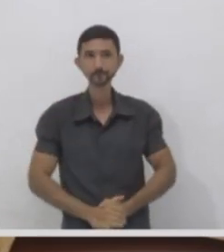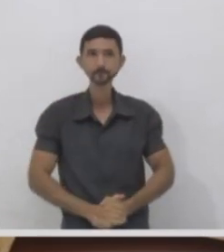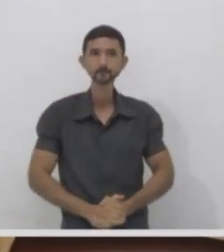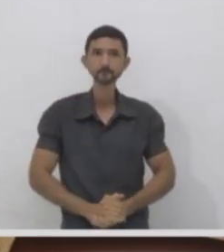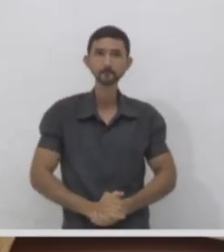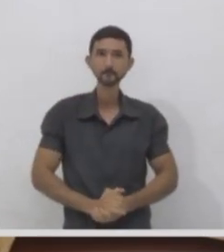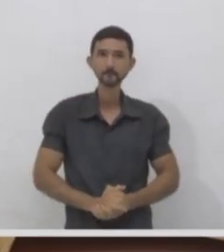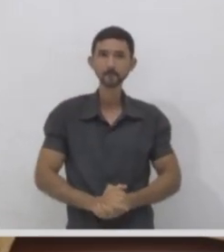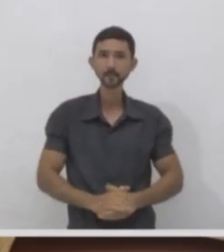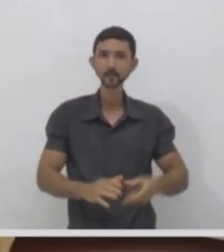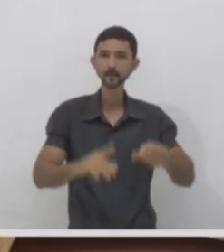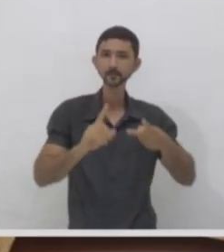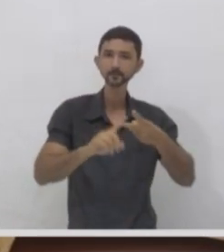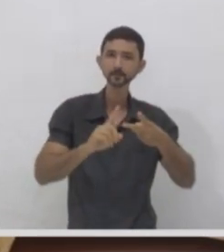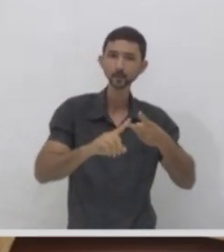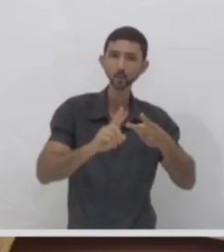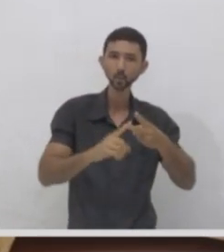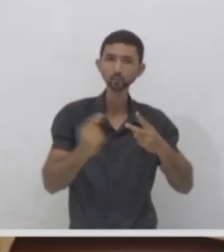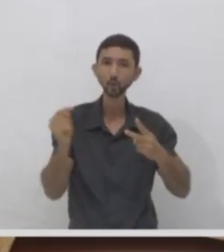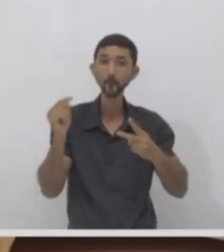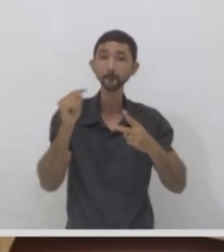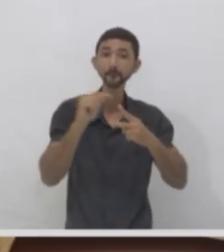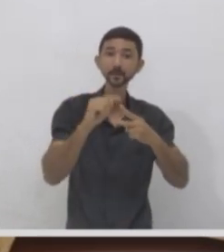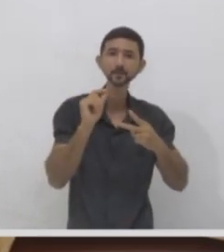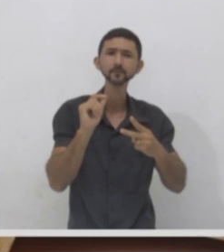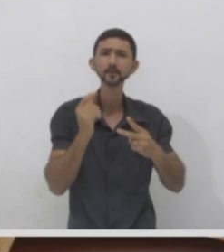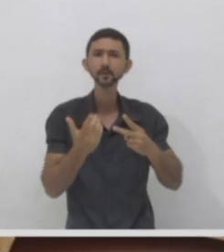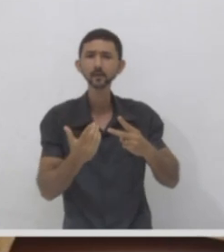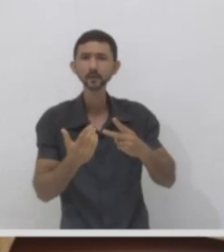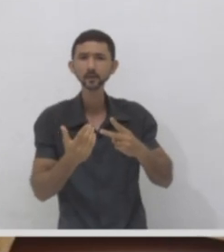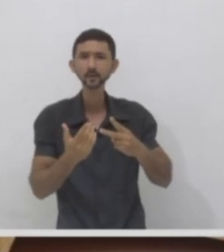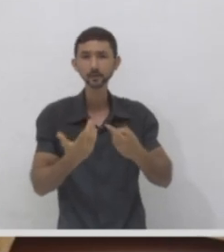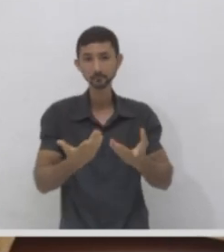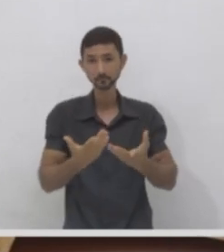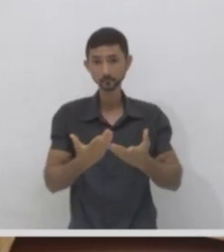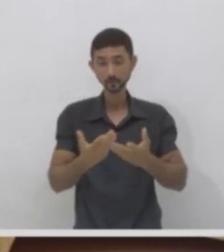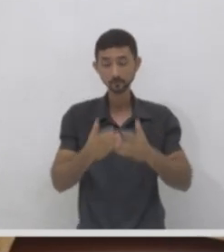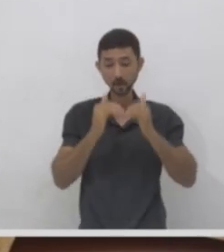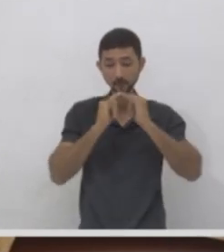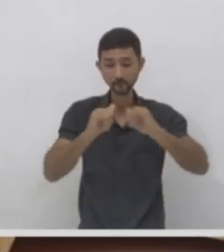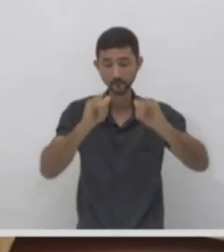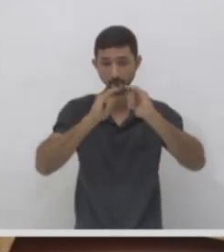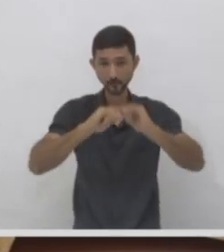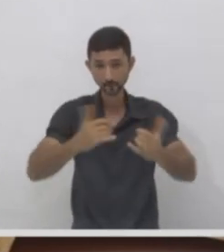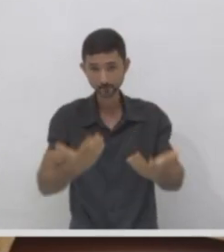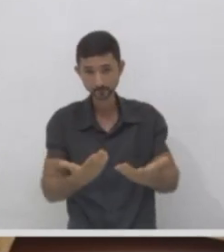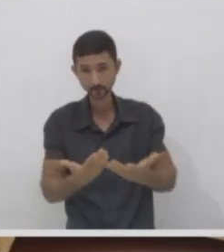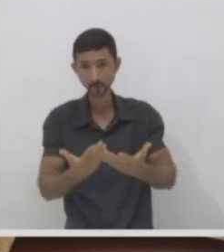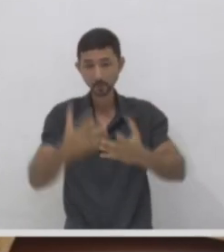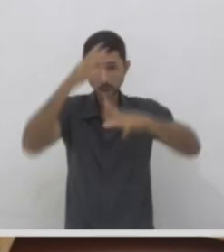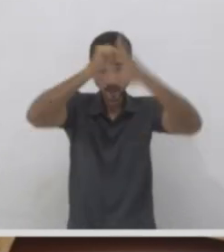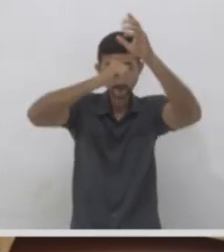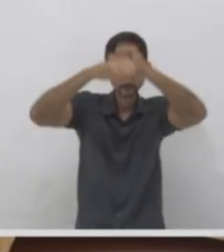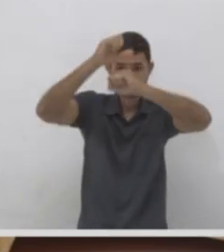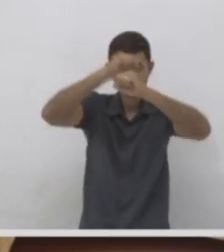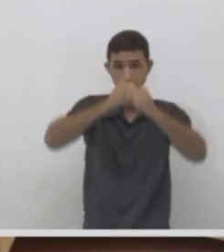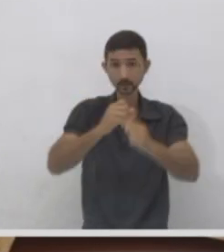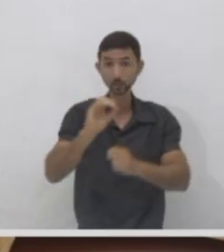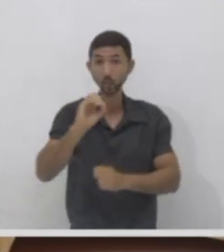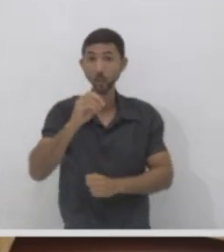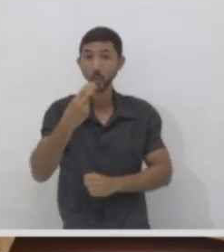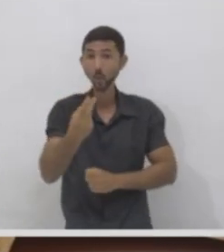O segundo principal objetivo é que esse fato sirva como informação, aprendizado